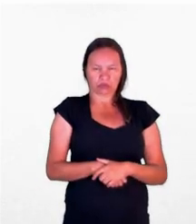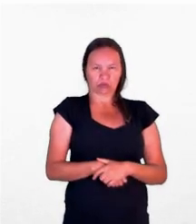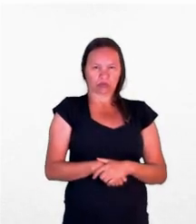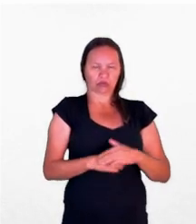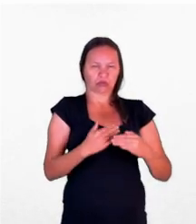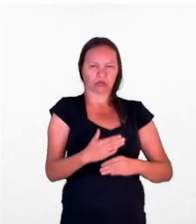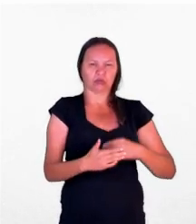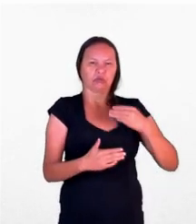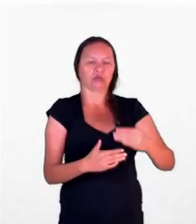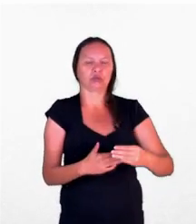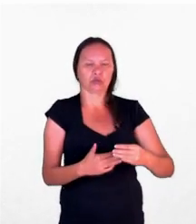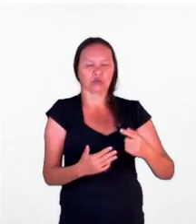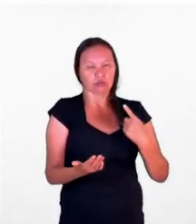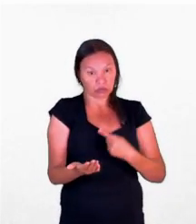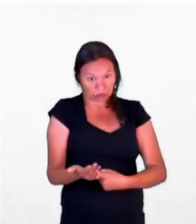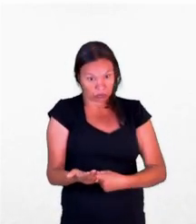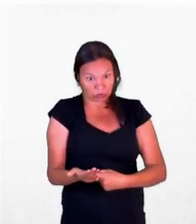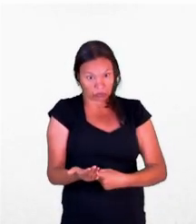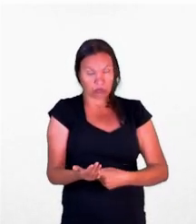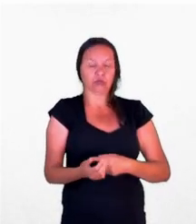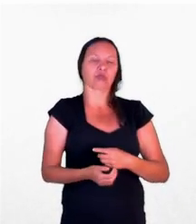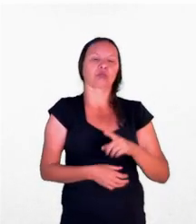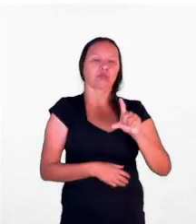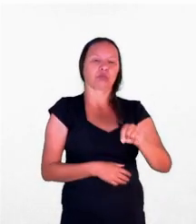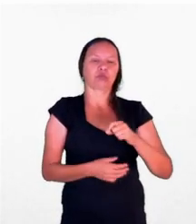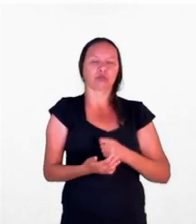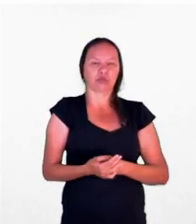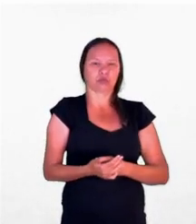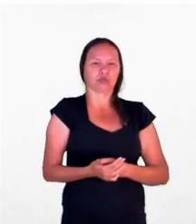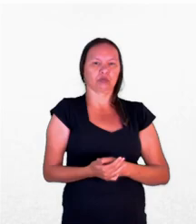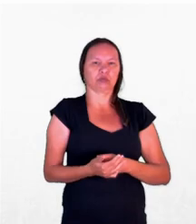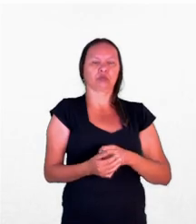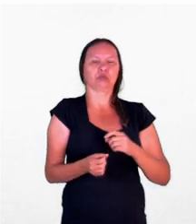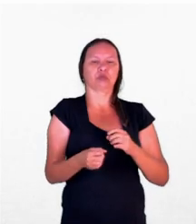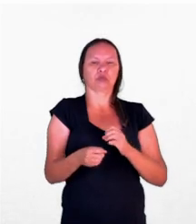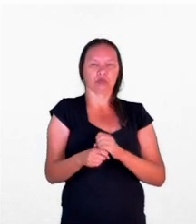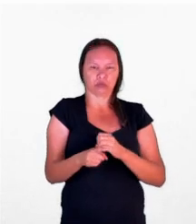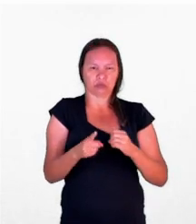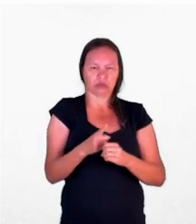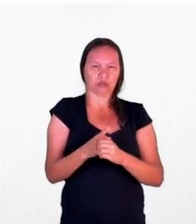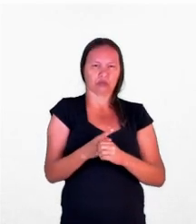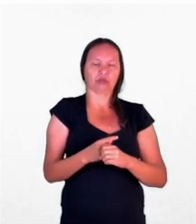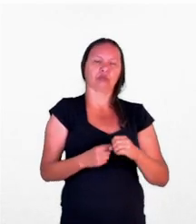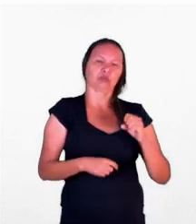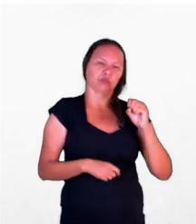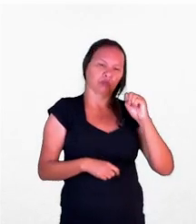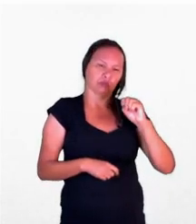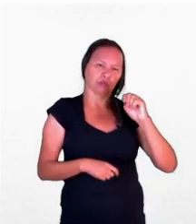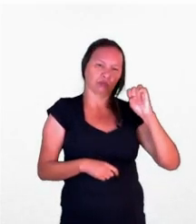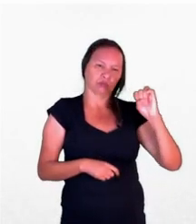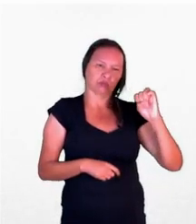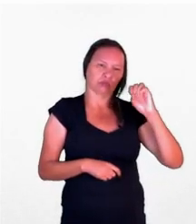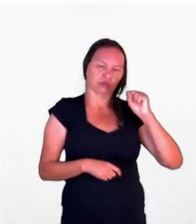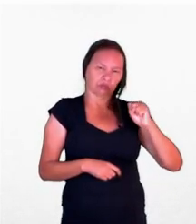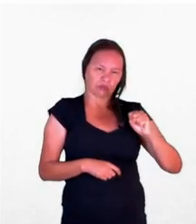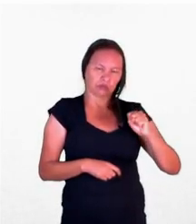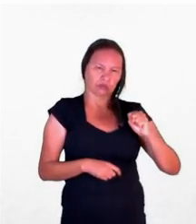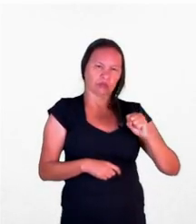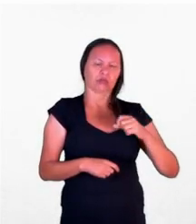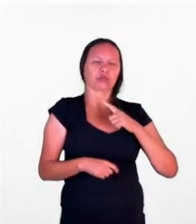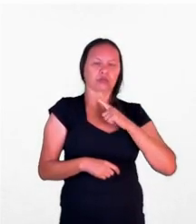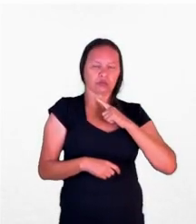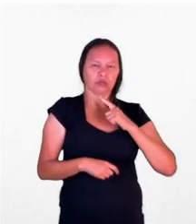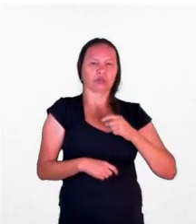dessa abordagem Inicial buscar a Adesão dos Municípios ao cisão E aí que a gente tem a constatação que em 2020